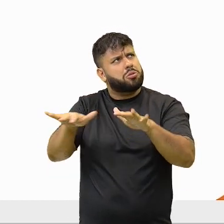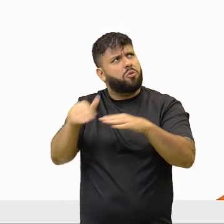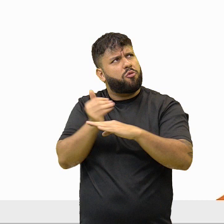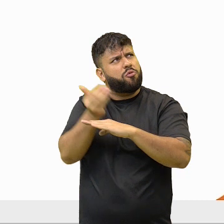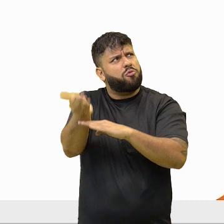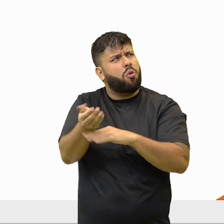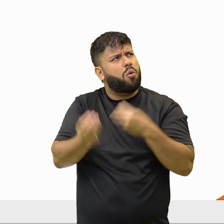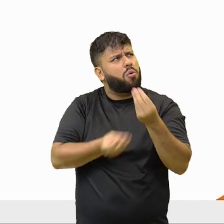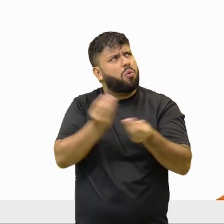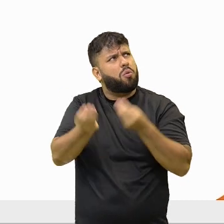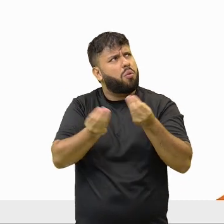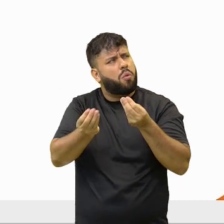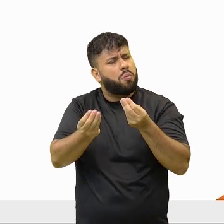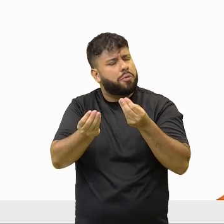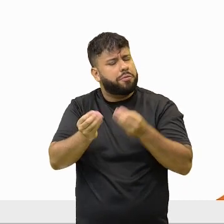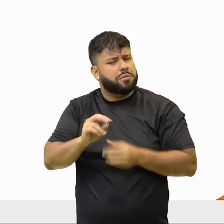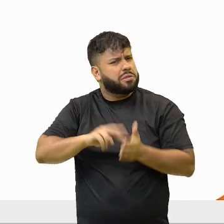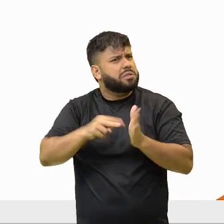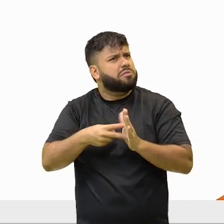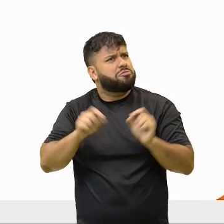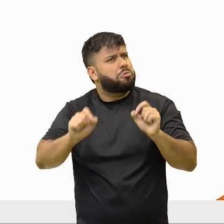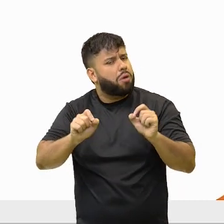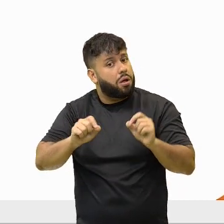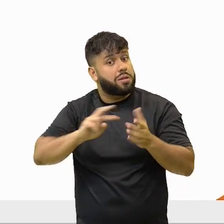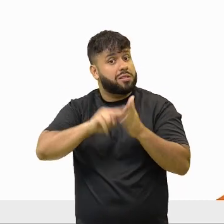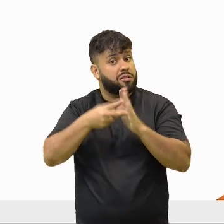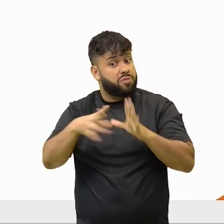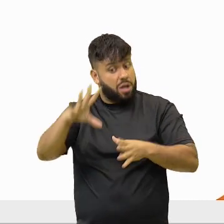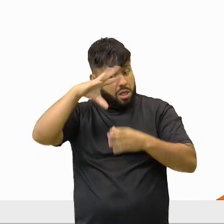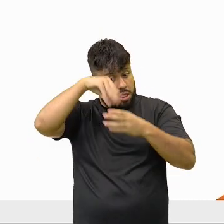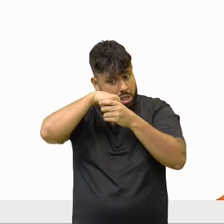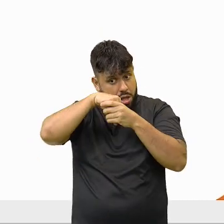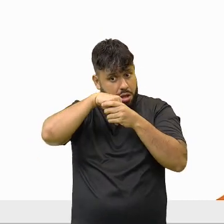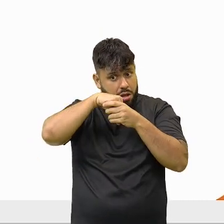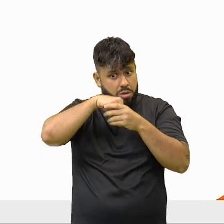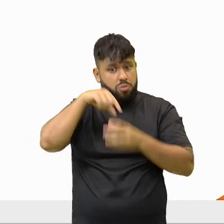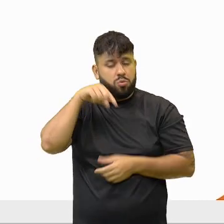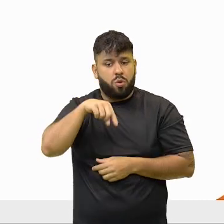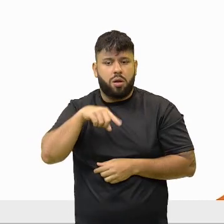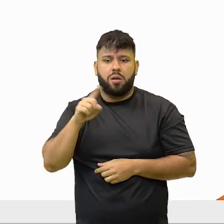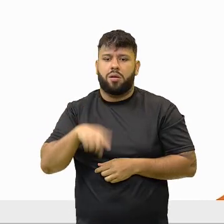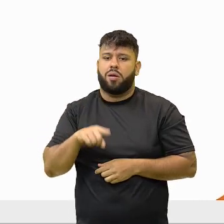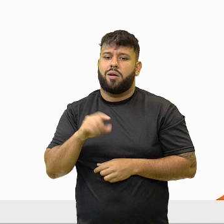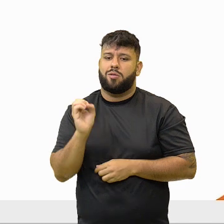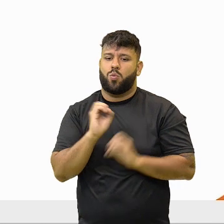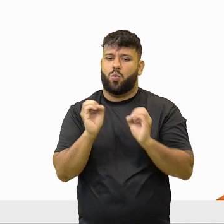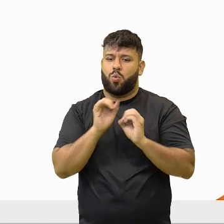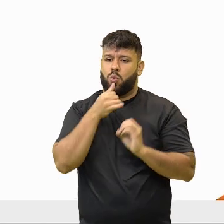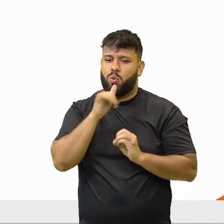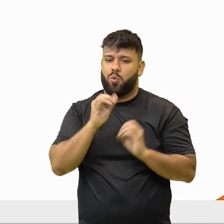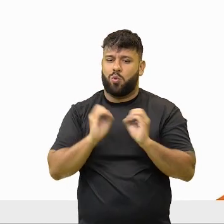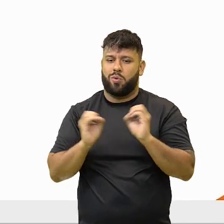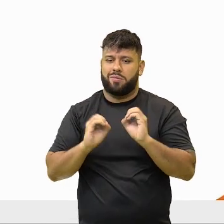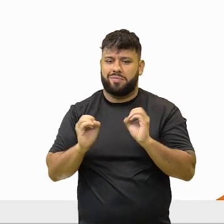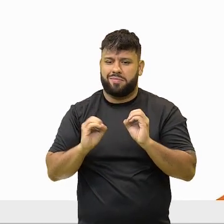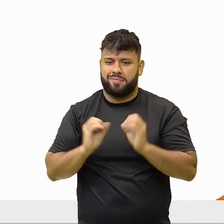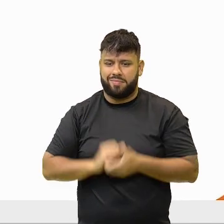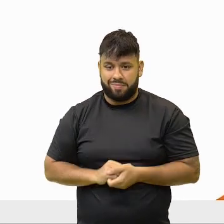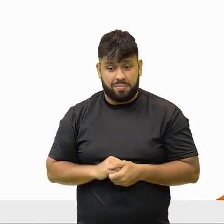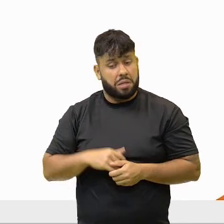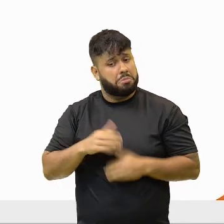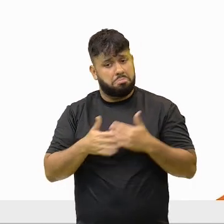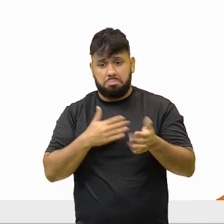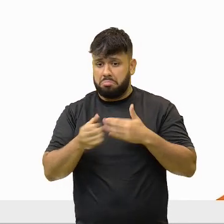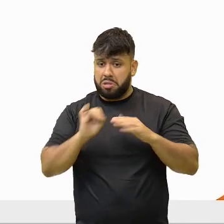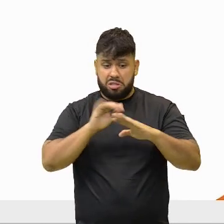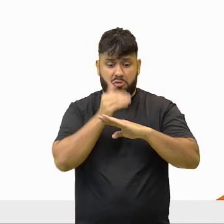externa? Ora, significa que na parte interna do condutor a carga vai ser zero. Tanto faz se ela tem carga positiva